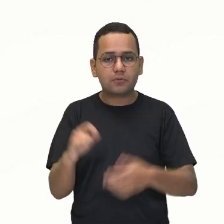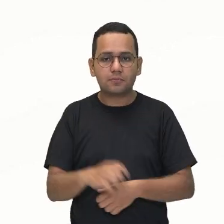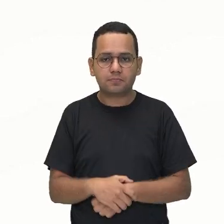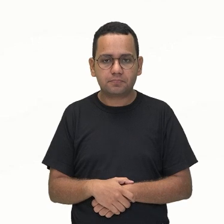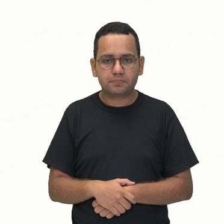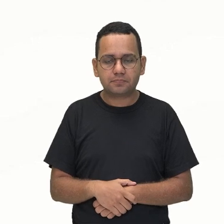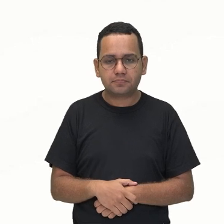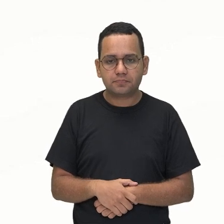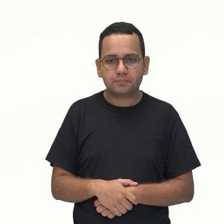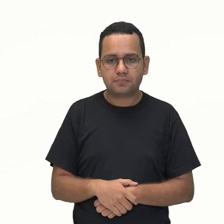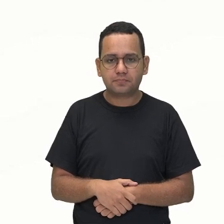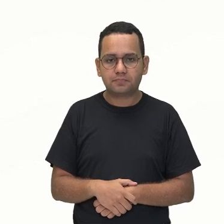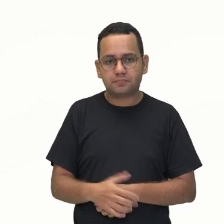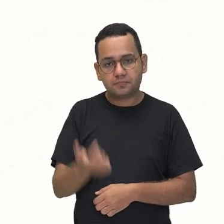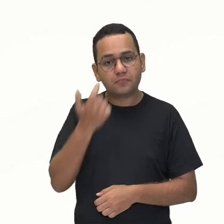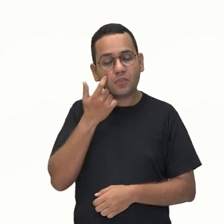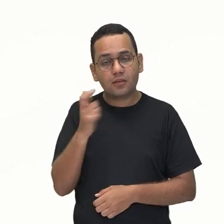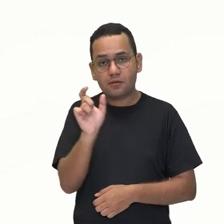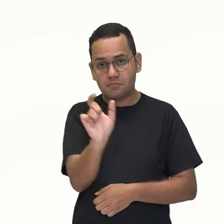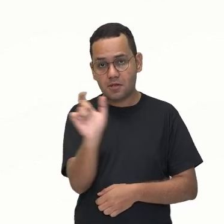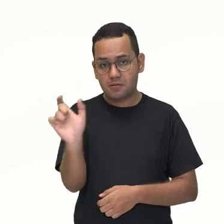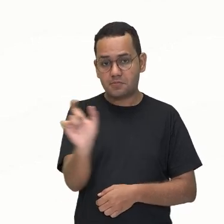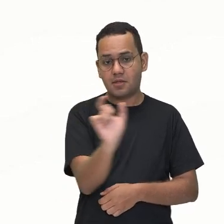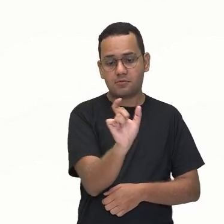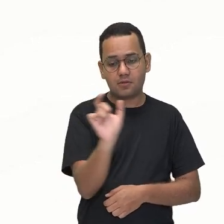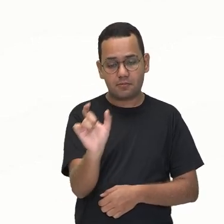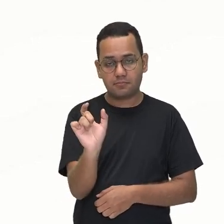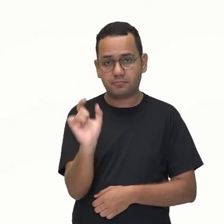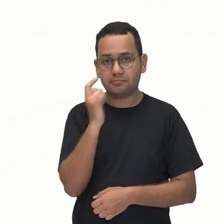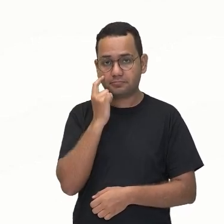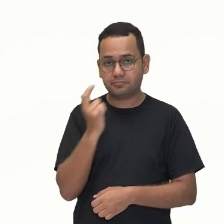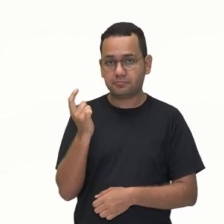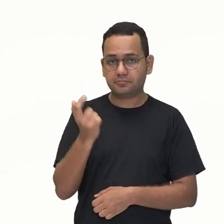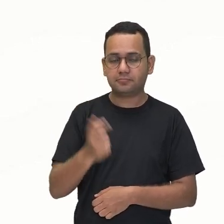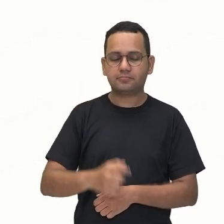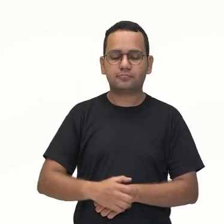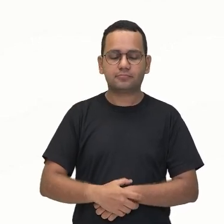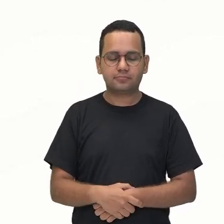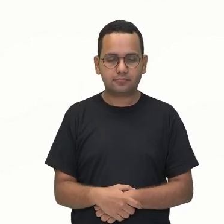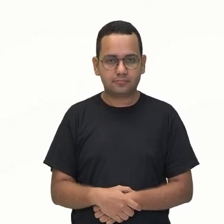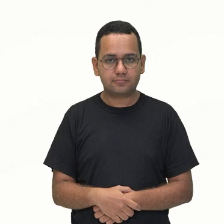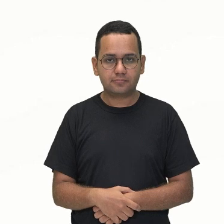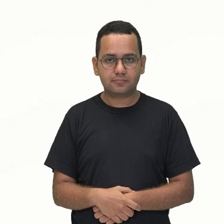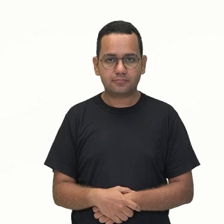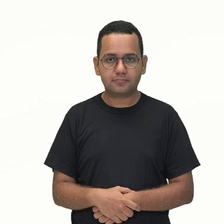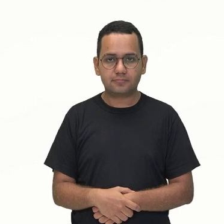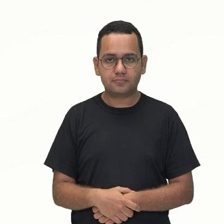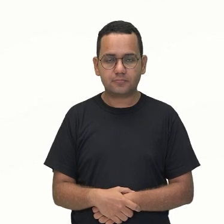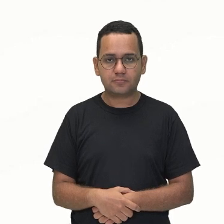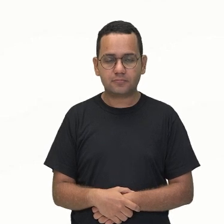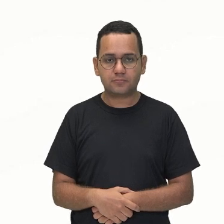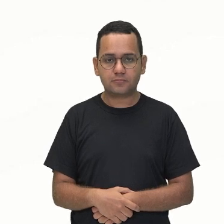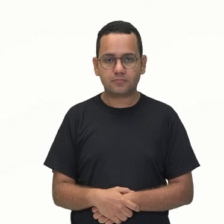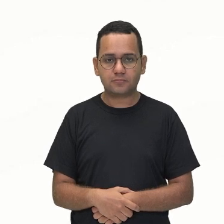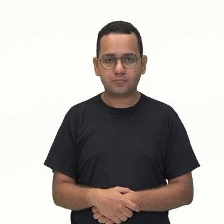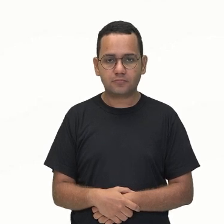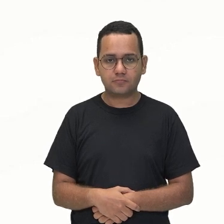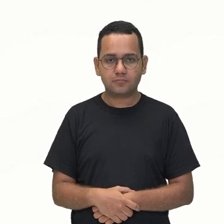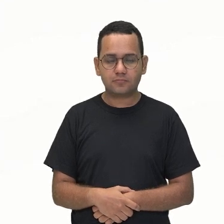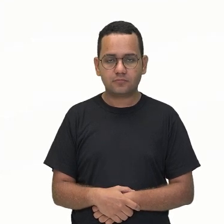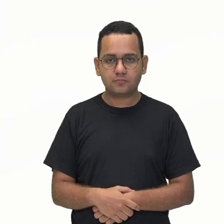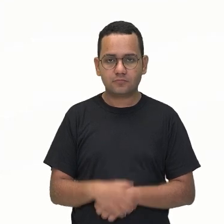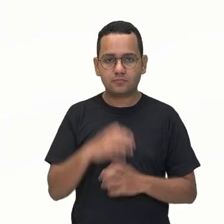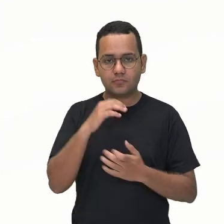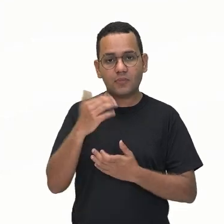biosfera, hidrosfera, atmosfera e litosfera, tá? Na imagem que nós vamos